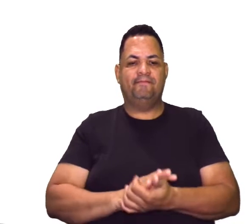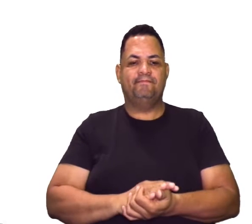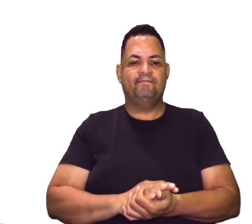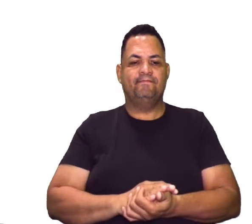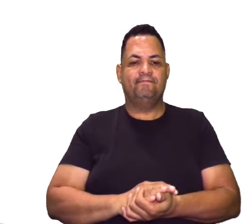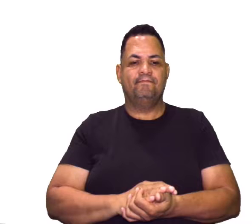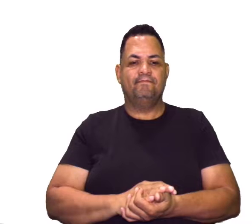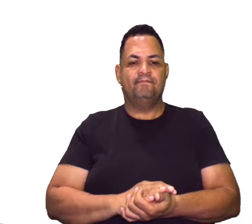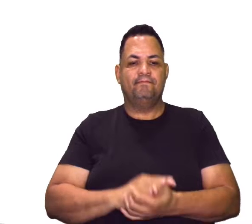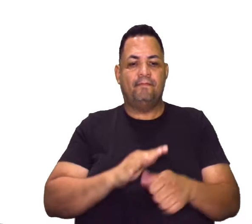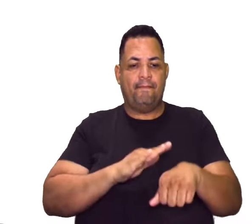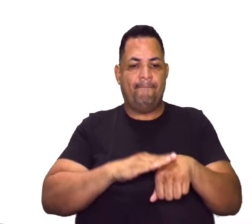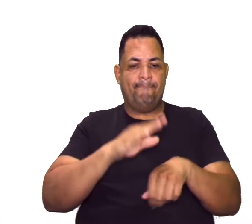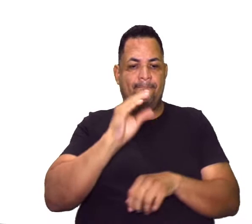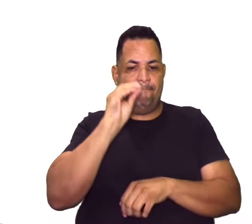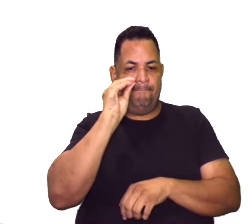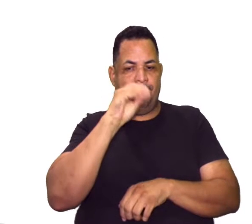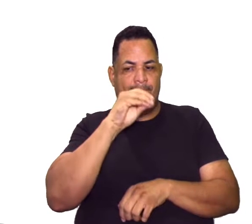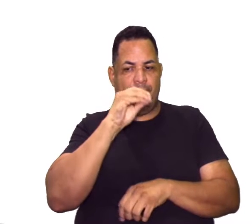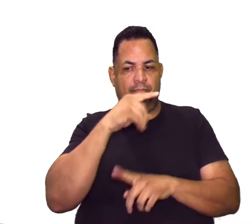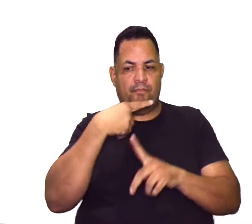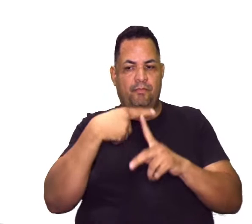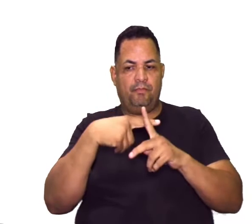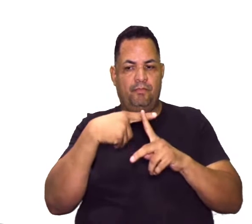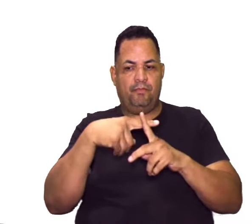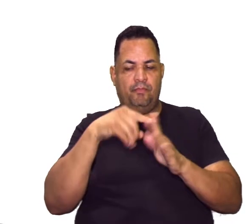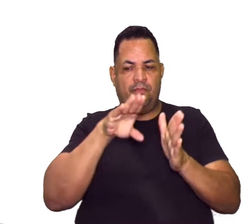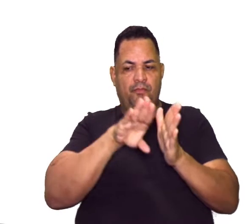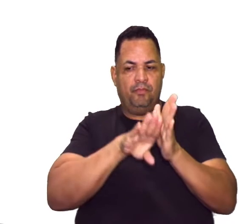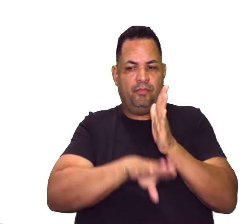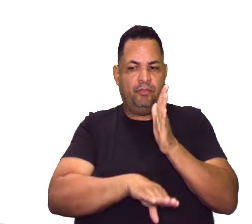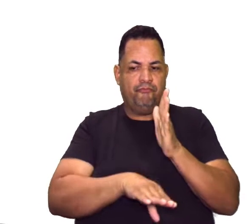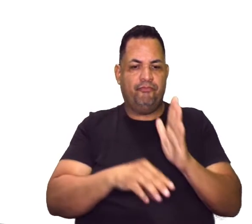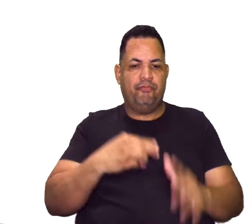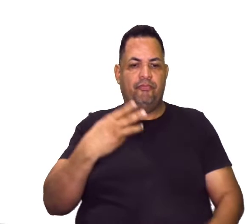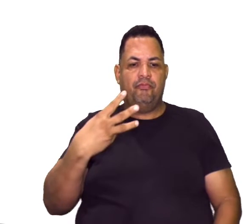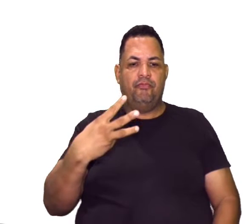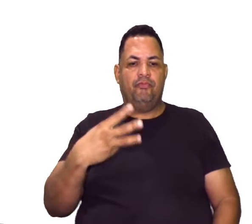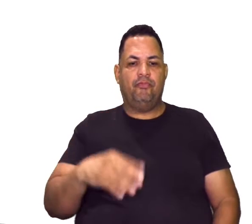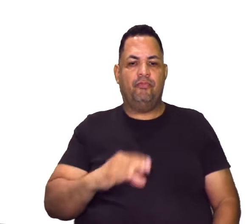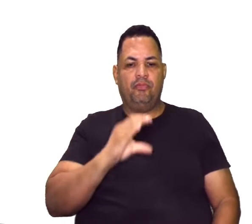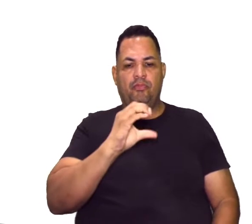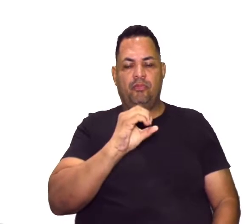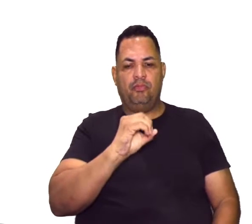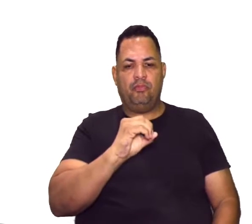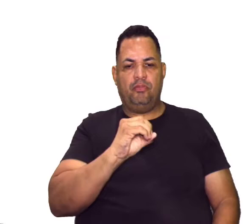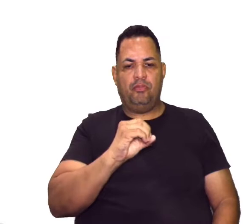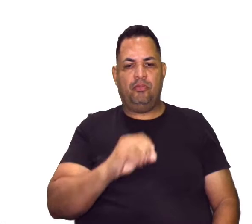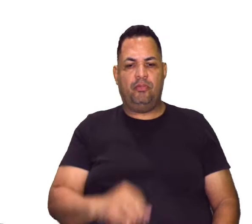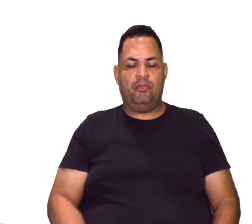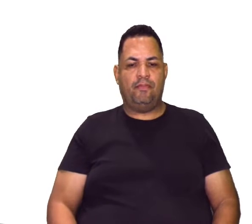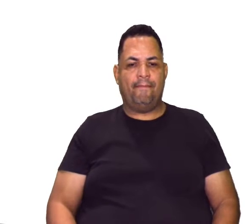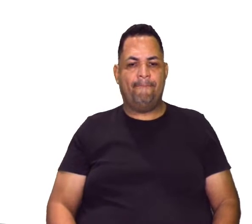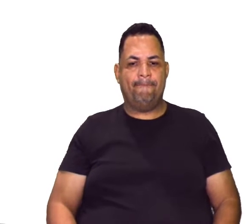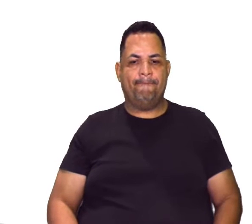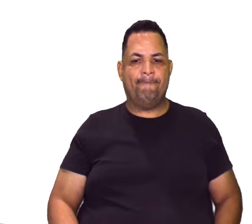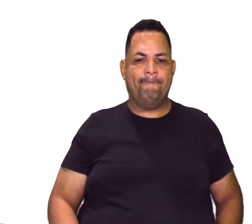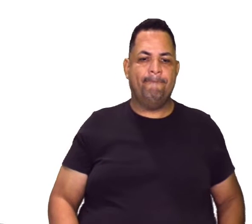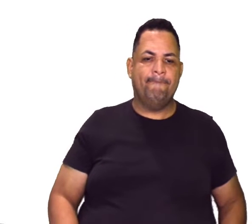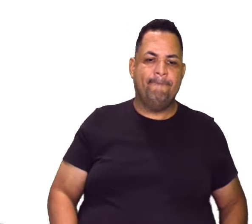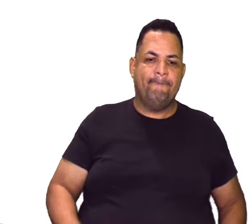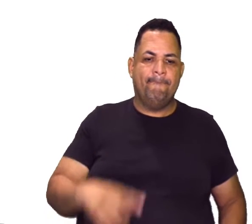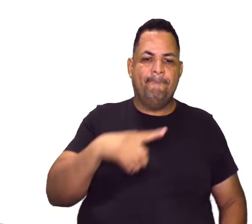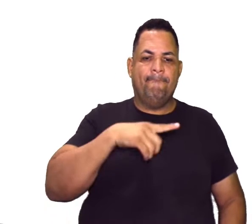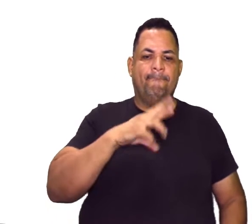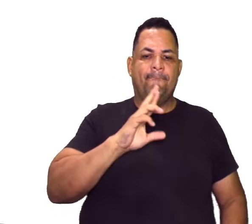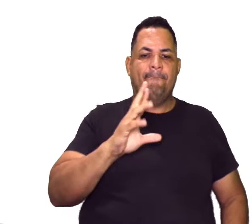H3BO3 é o mais fraco, por quê? Subtraindo 3 oxigênio de 3 hidrogênio, eu tenho